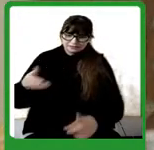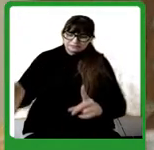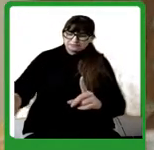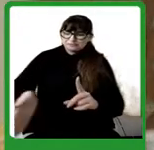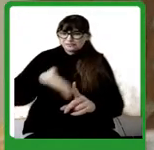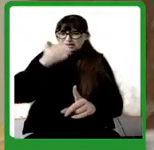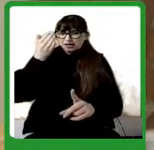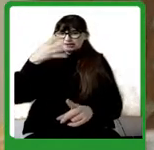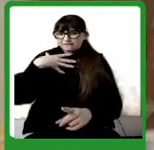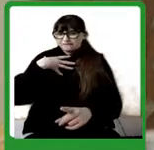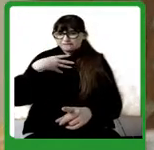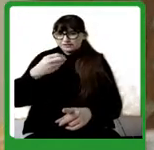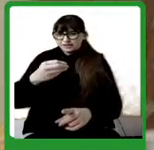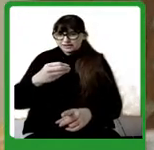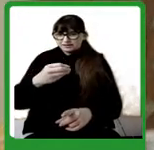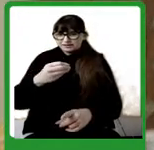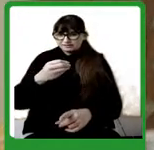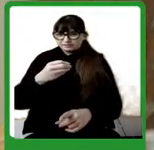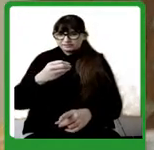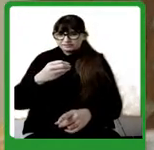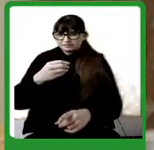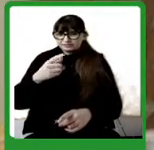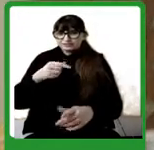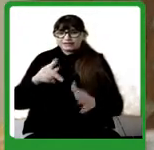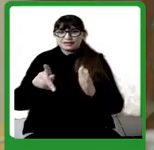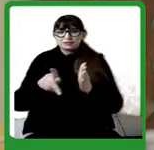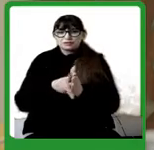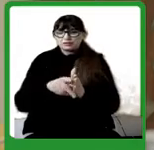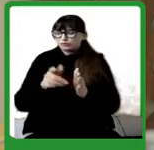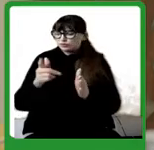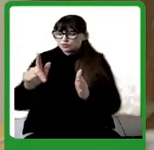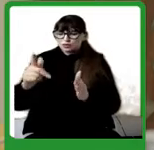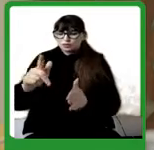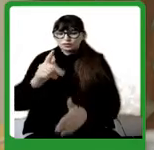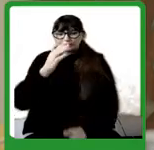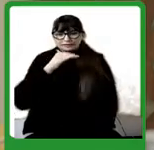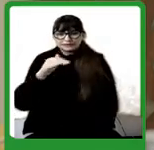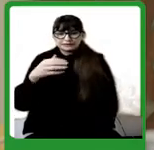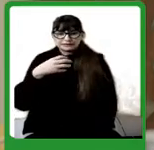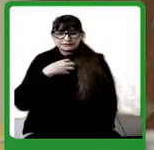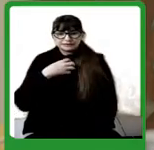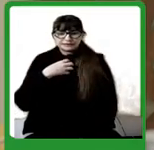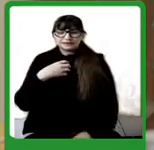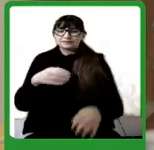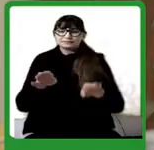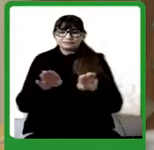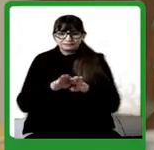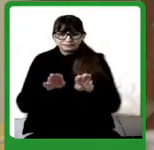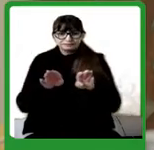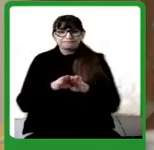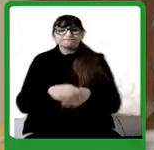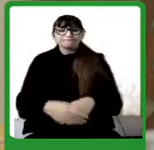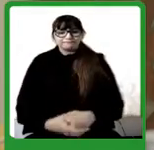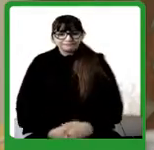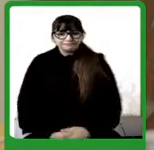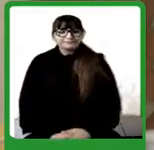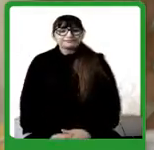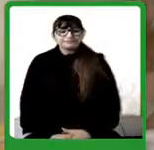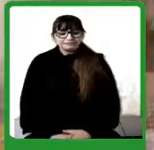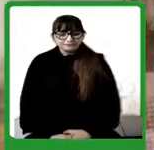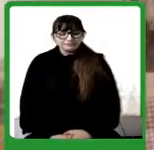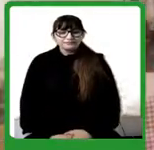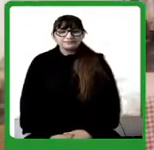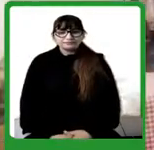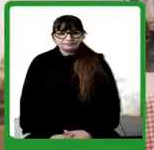dela simbolizava toda a surra nos outros, nas outras crianças. Ninguém precisava apanhar. Só ela. Vamos ver o que